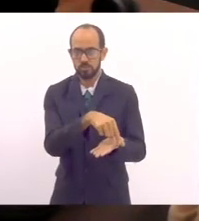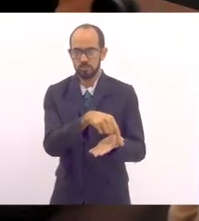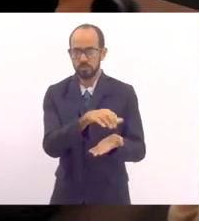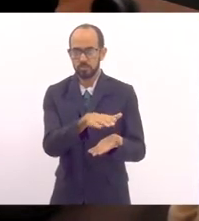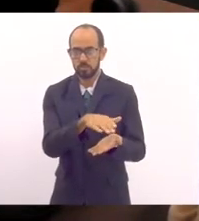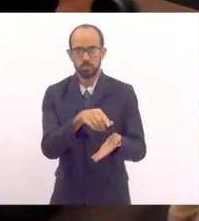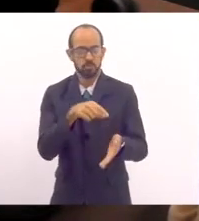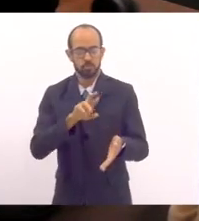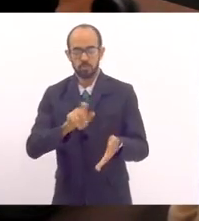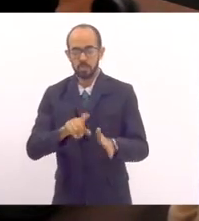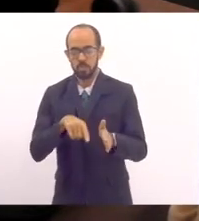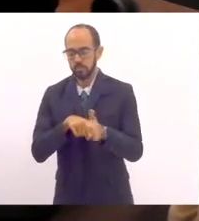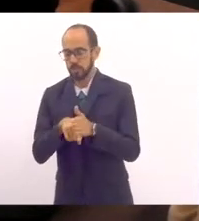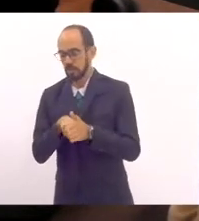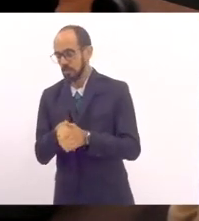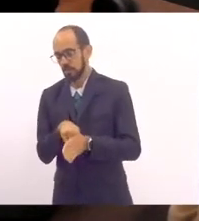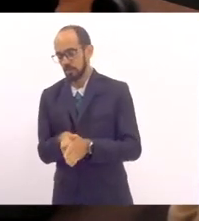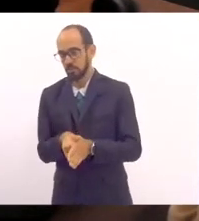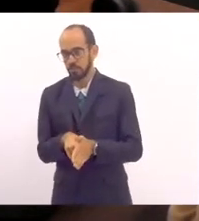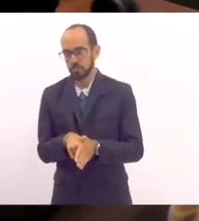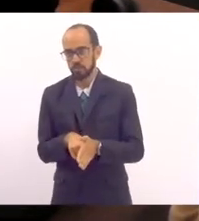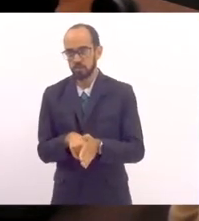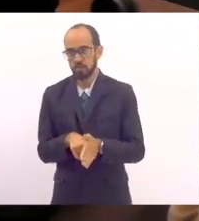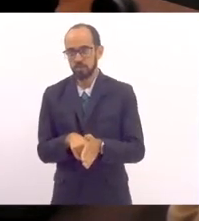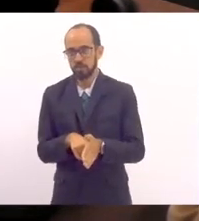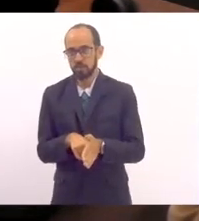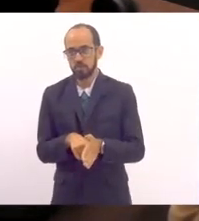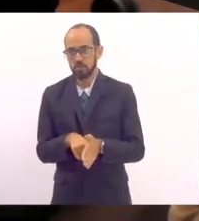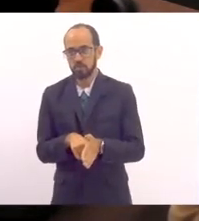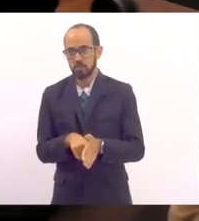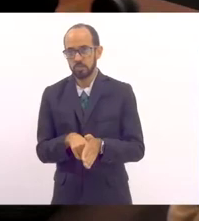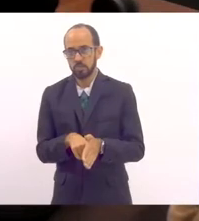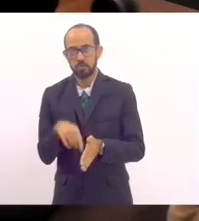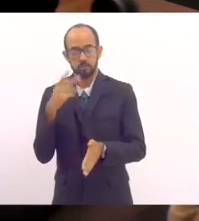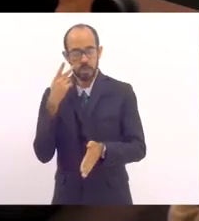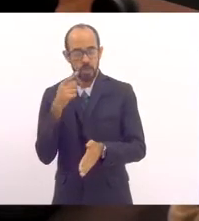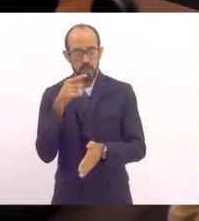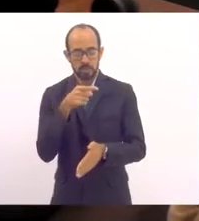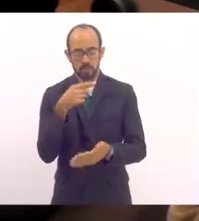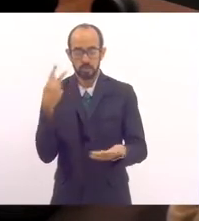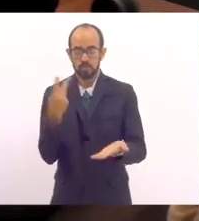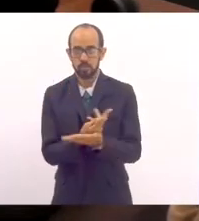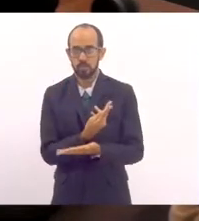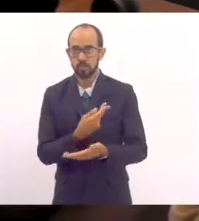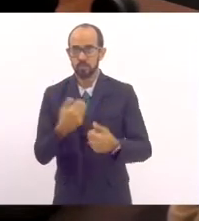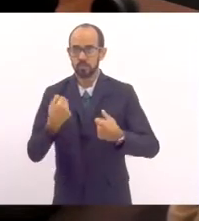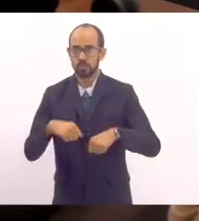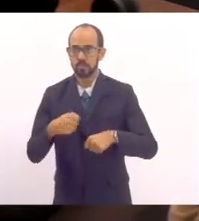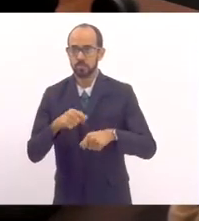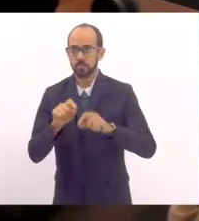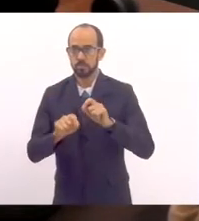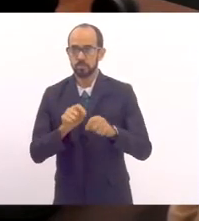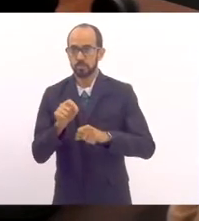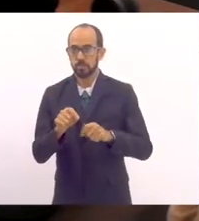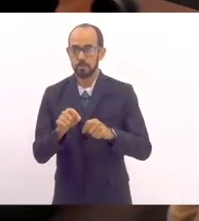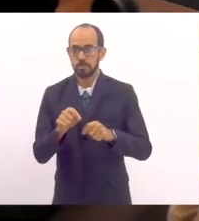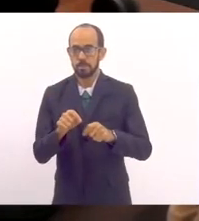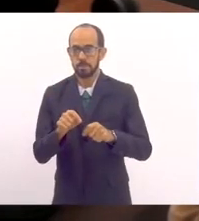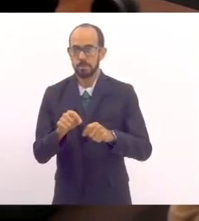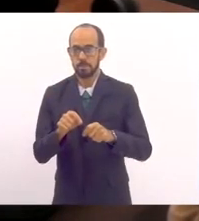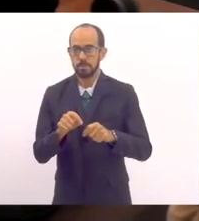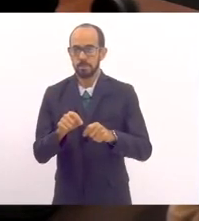fiscalizador, esse que é o ponto, para que isso aconteça, é necessário que se